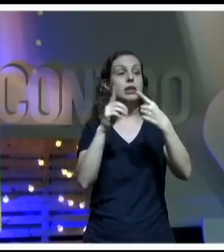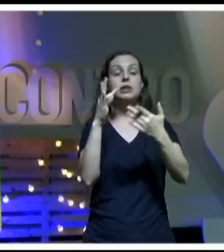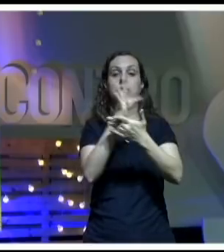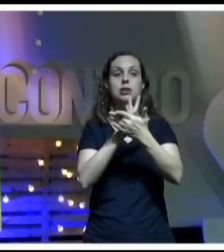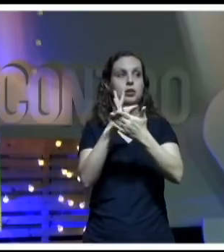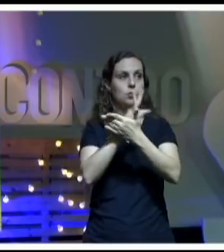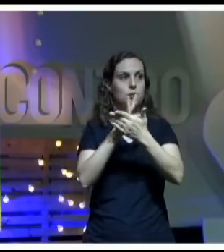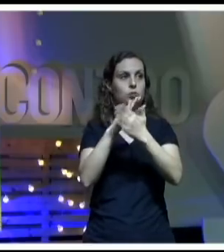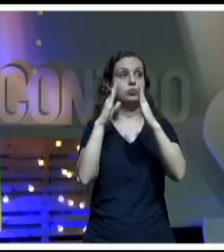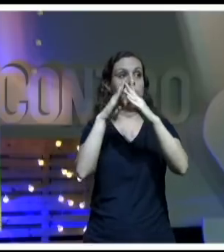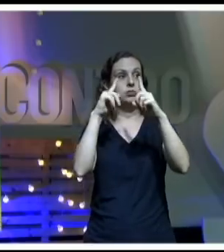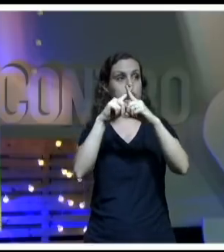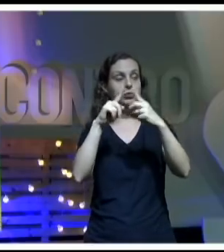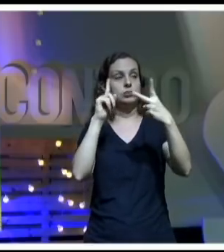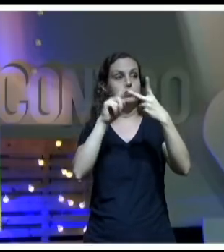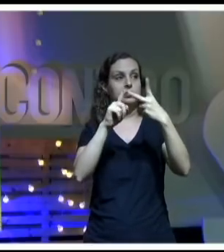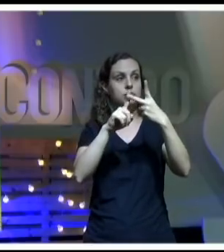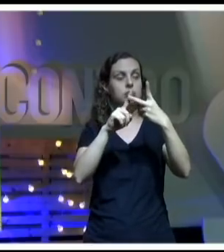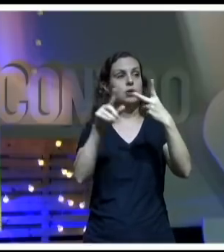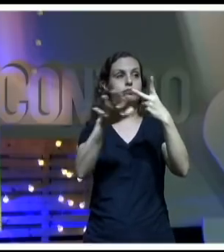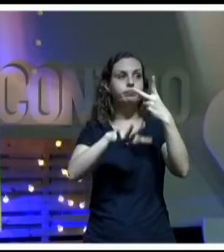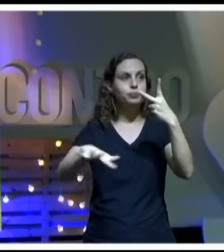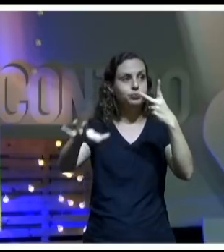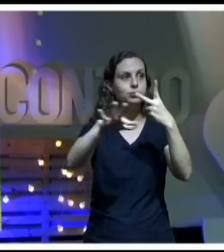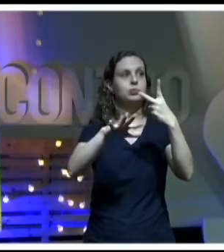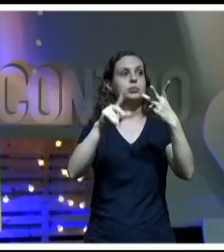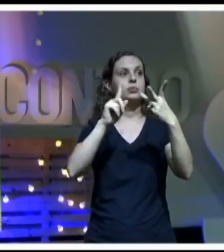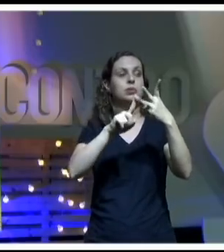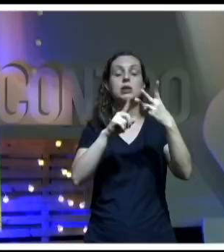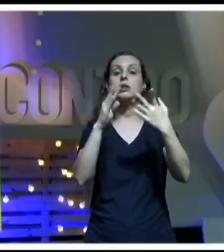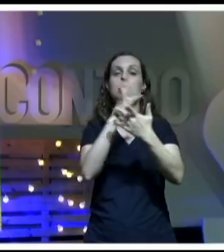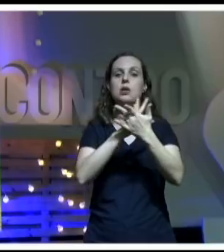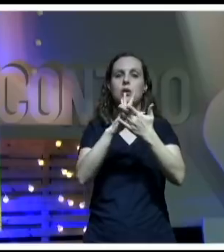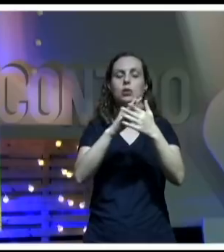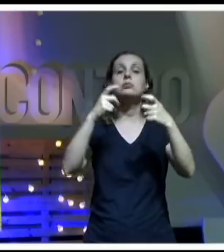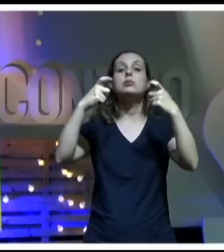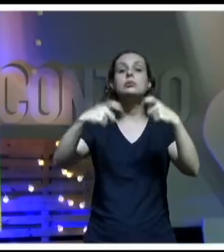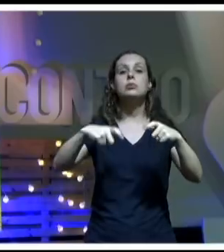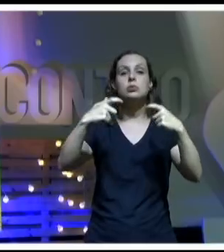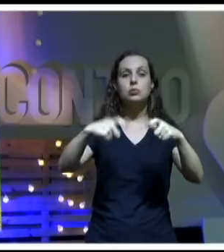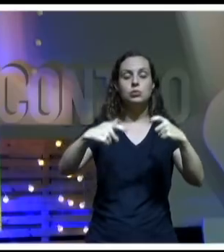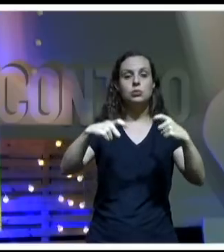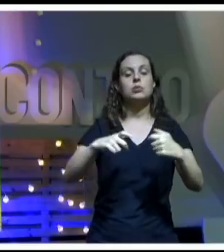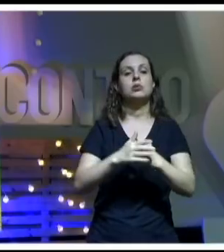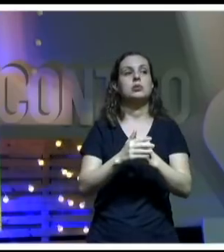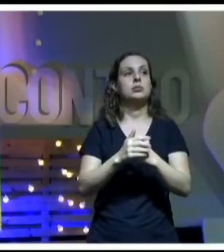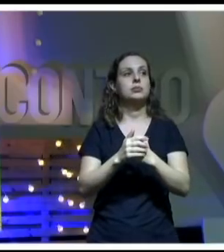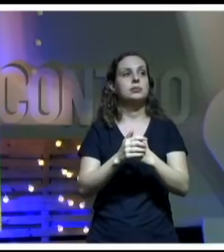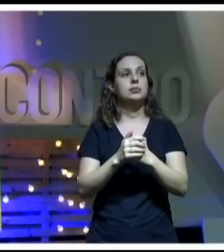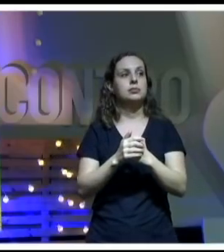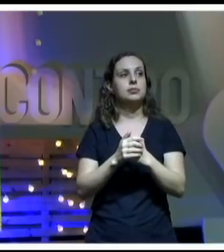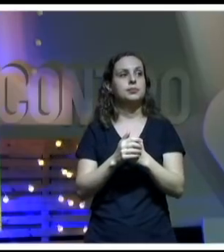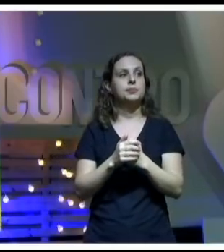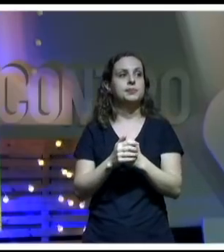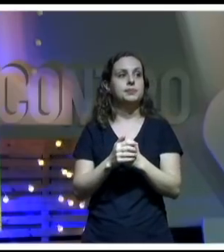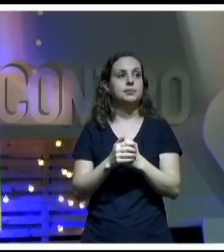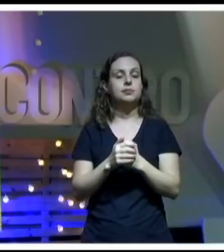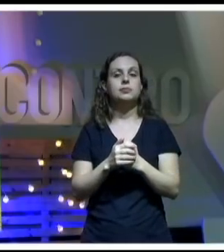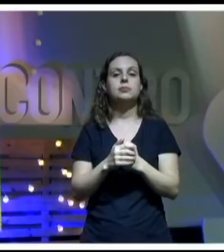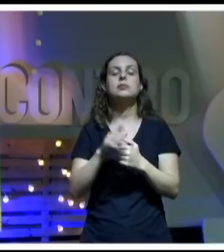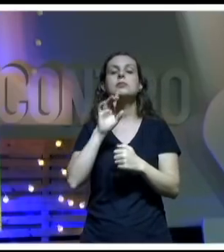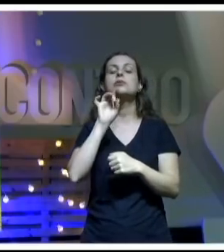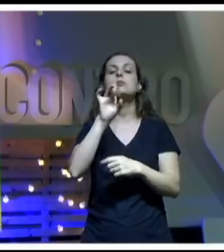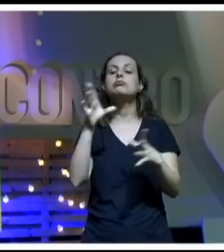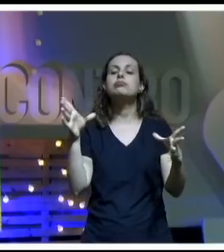local está majoritariamente preocupado com a implementação do programa da igreja hotel do popular está pensando a sua igreja mas também está aplicando doutrinas as